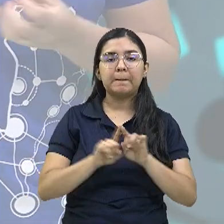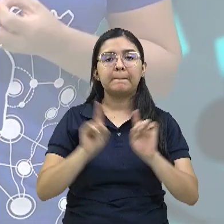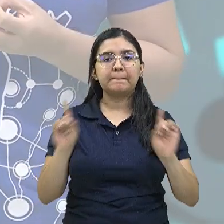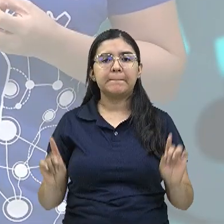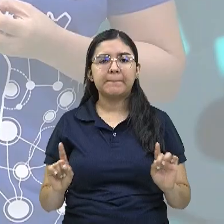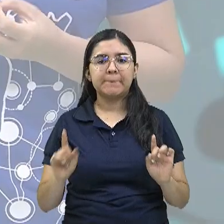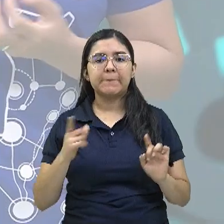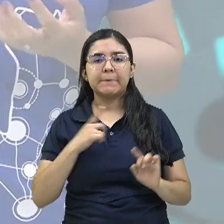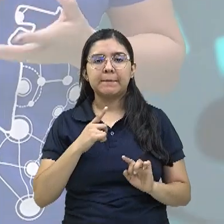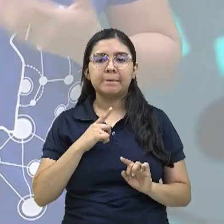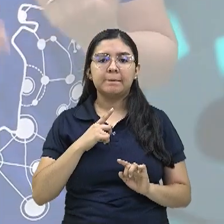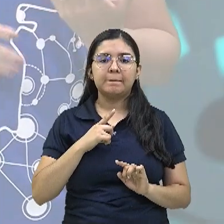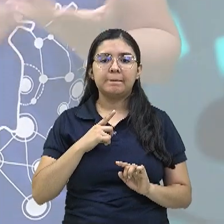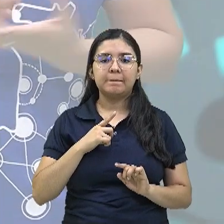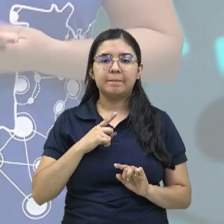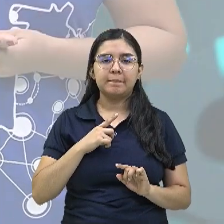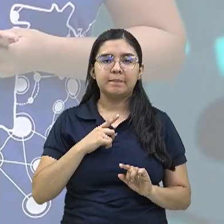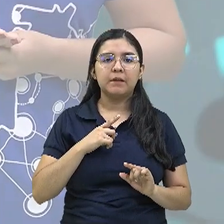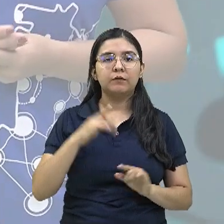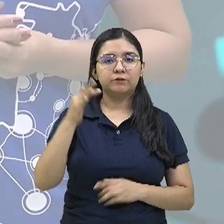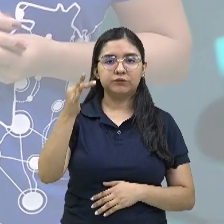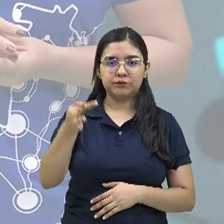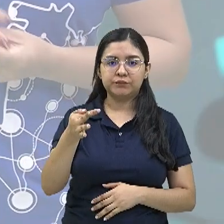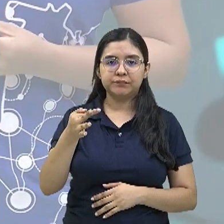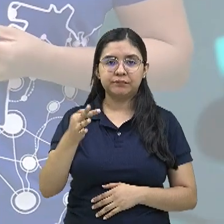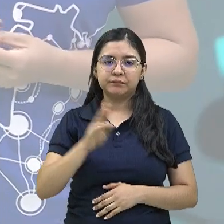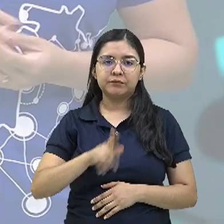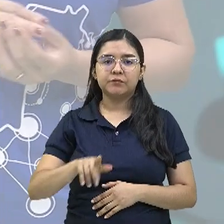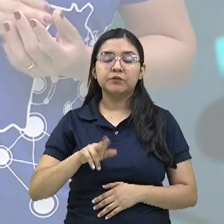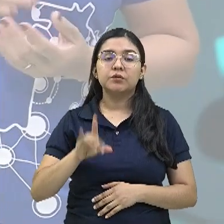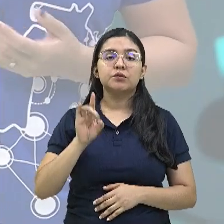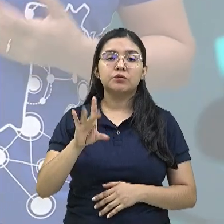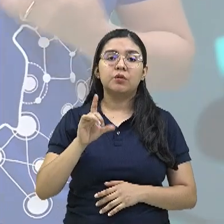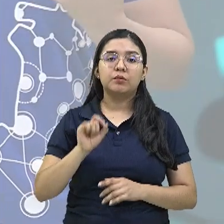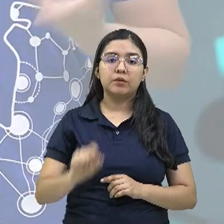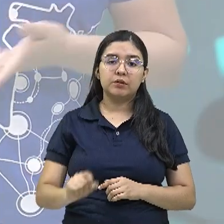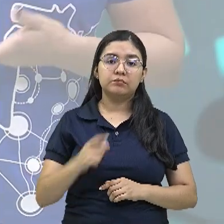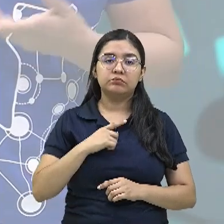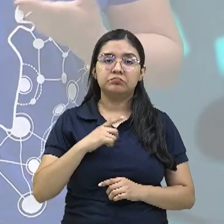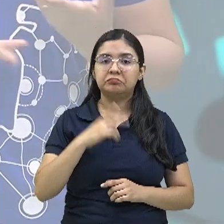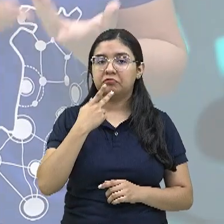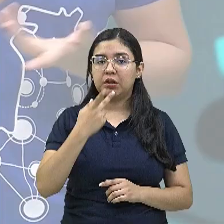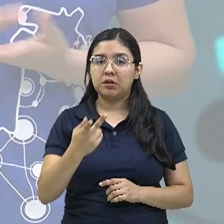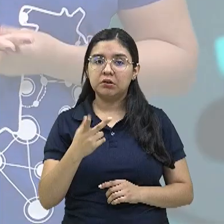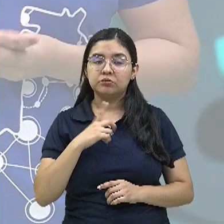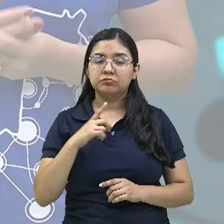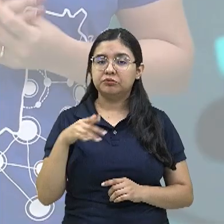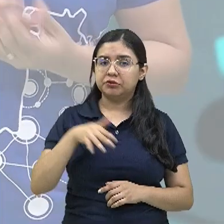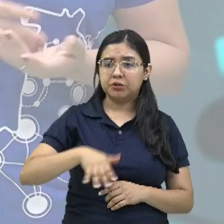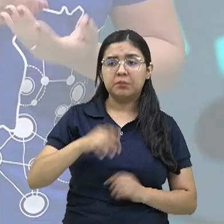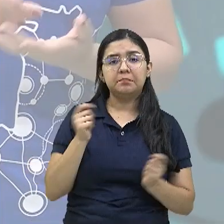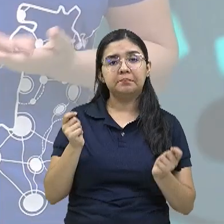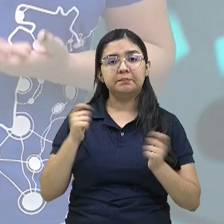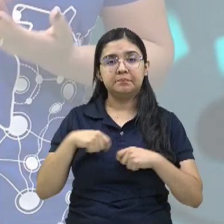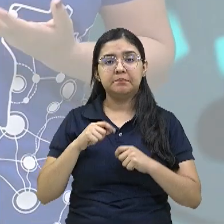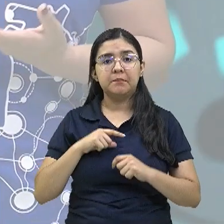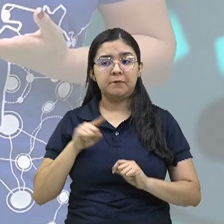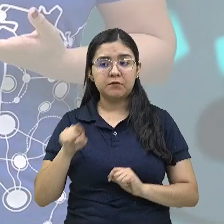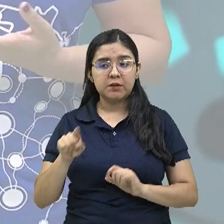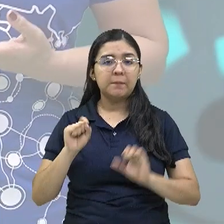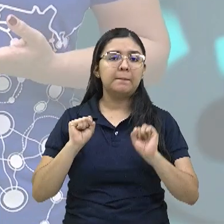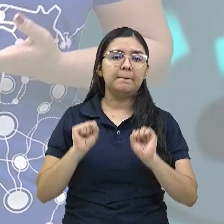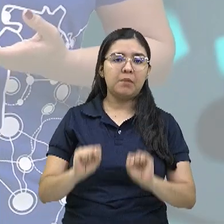sem entrar na questão do futuro. Eu estou apenas falando algo no geral. Eu sei que você